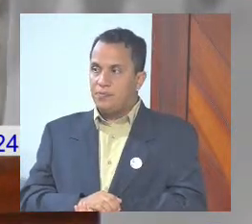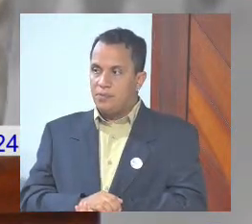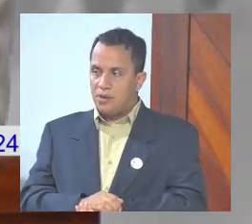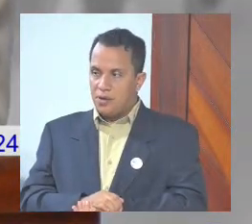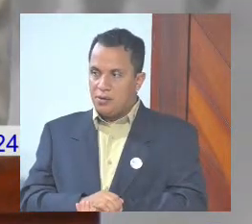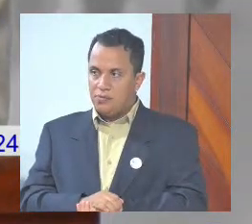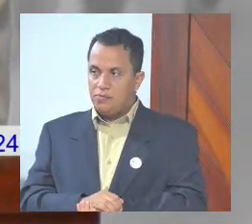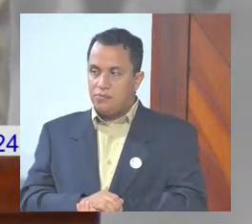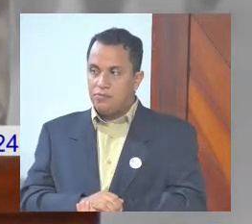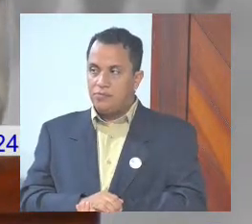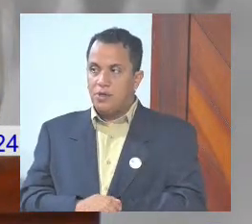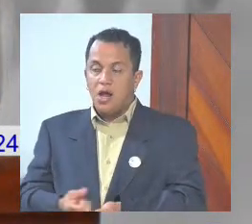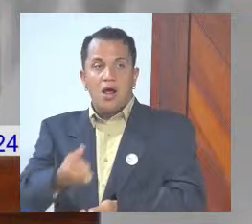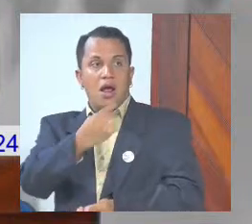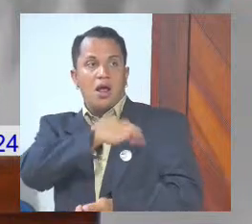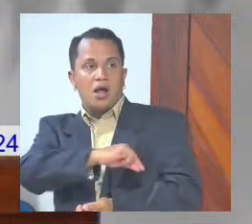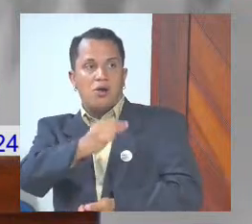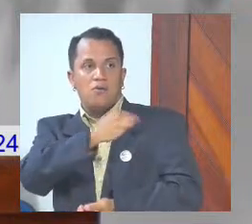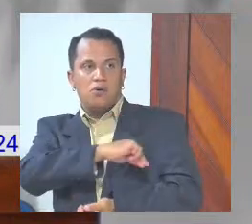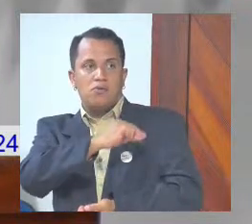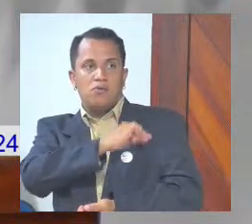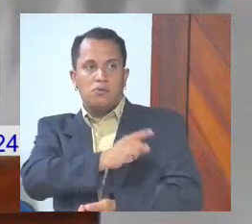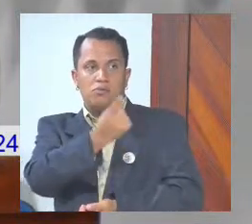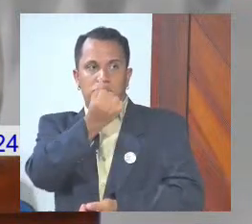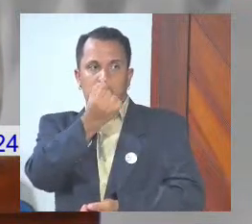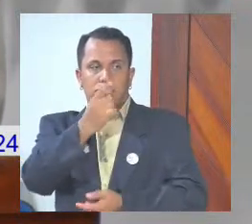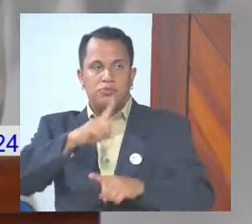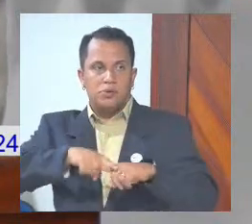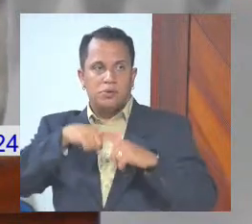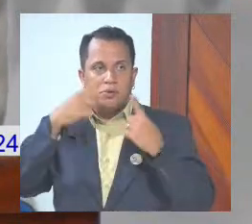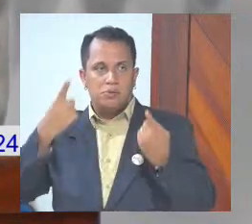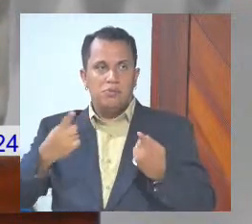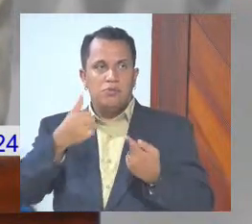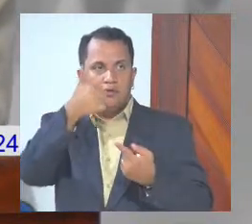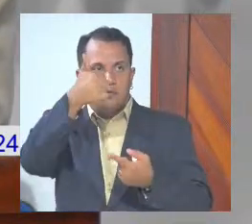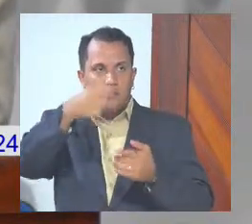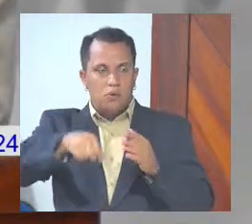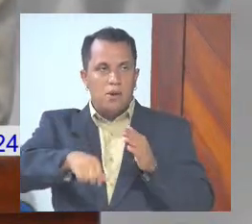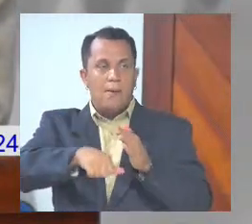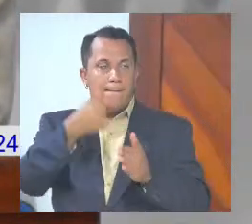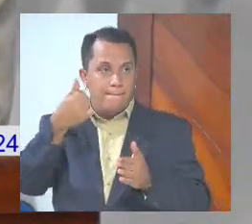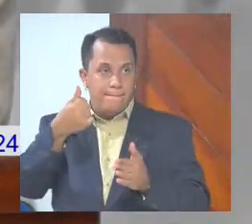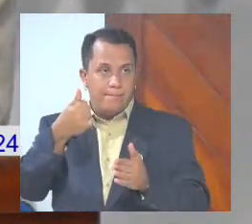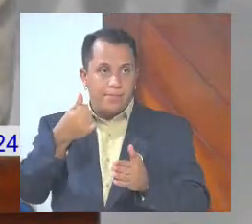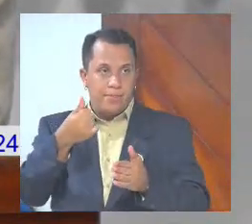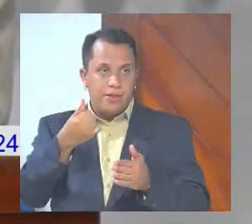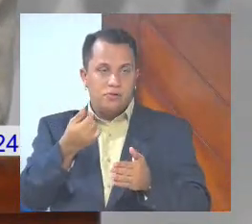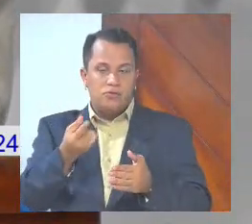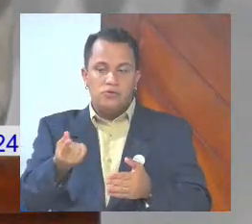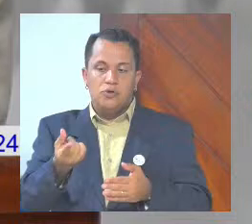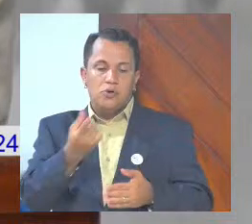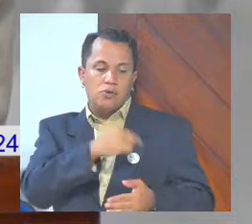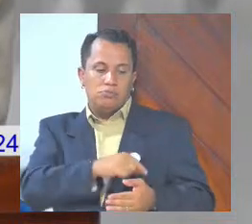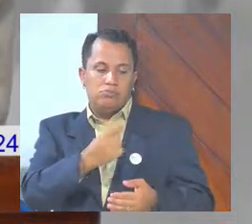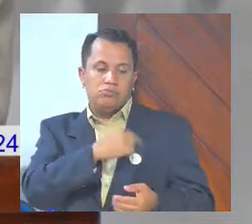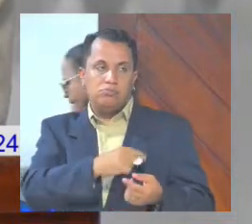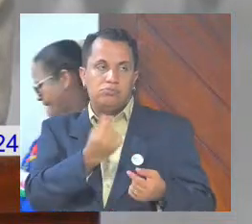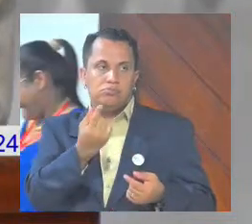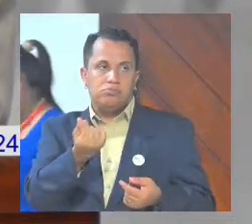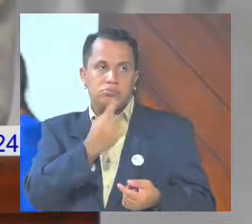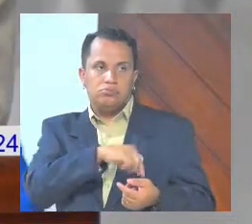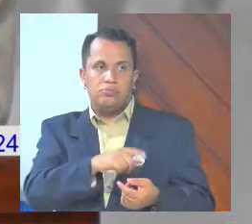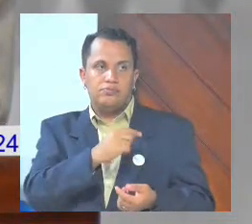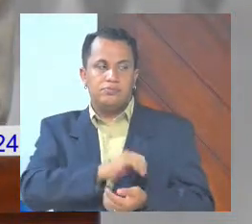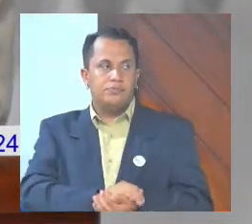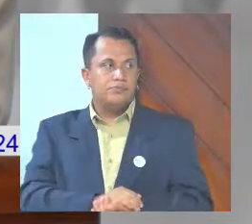Outra, é economizar o recurso do mês, que seria mais um mês, que iria economizar o dinheiro